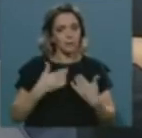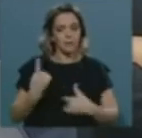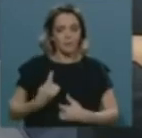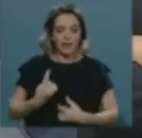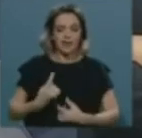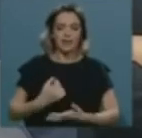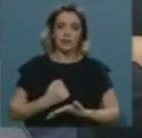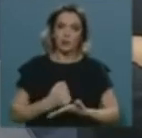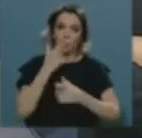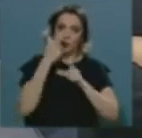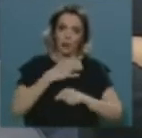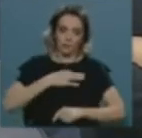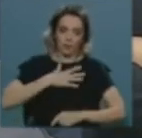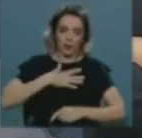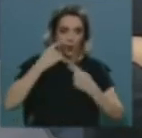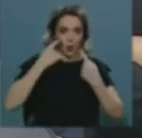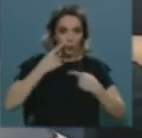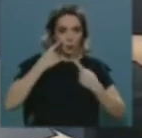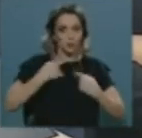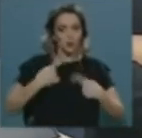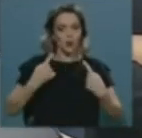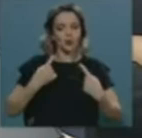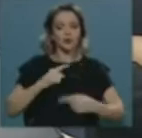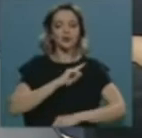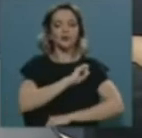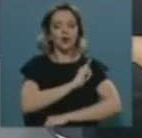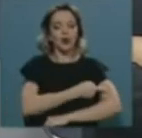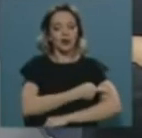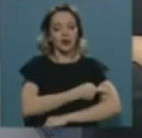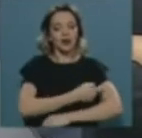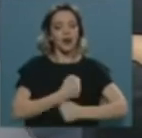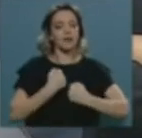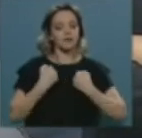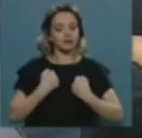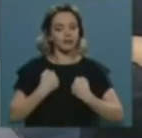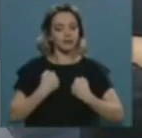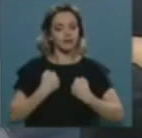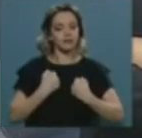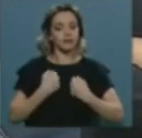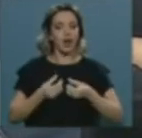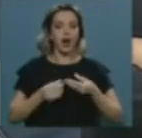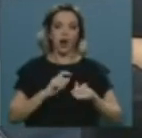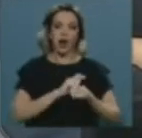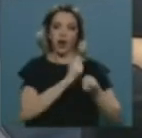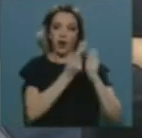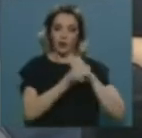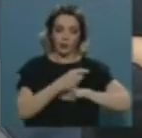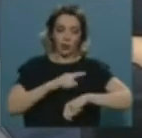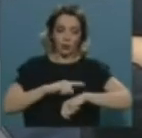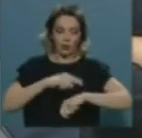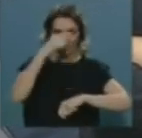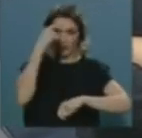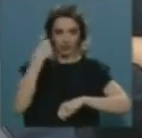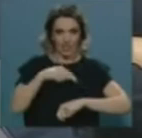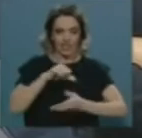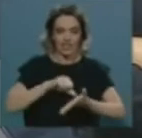os empresários que têm mostrado a coragem, a resistência e a resiliência de, num tempo difícil, não deitar a toalha ao